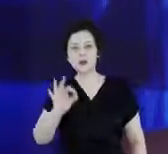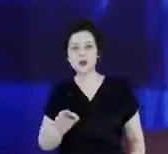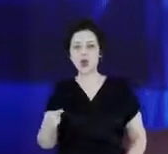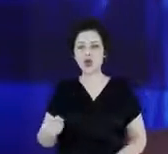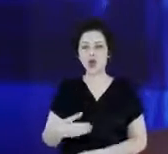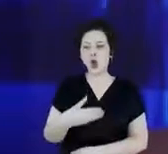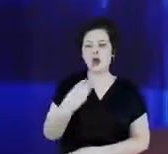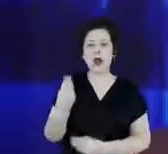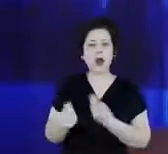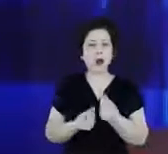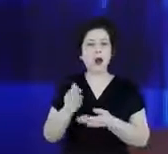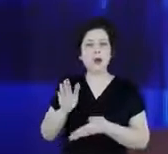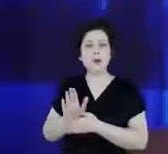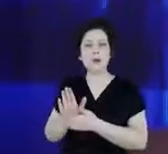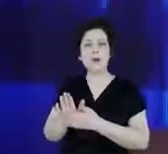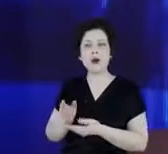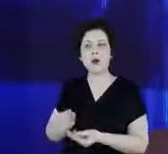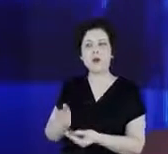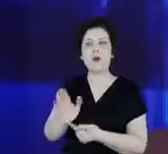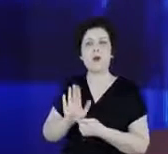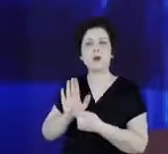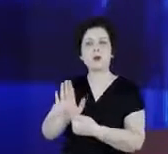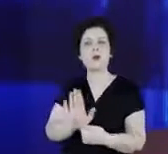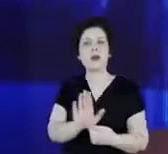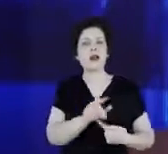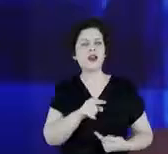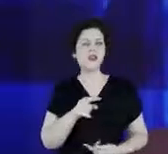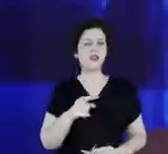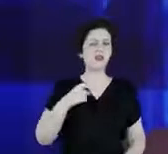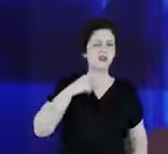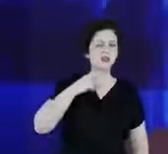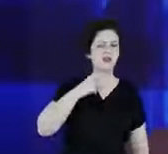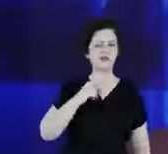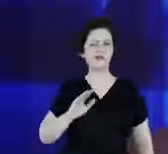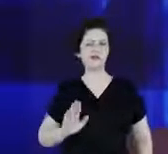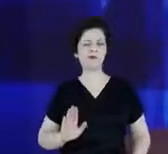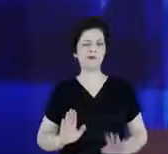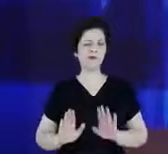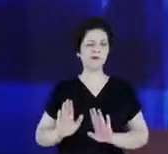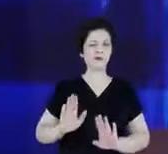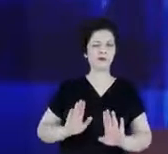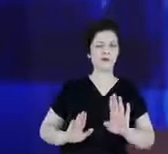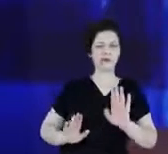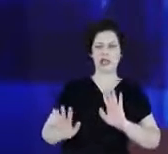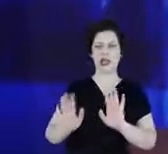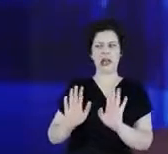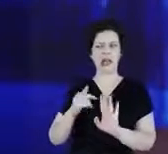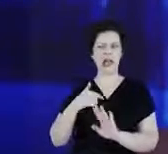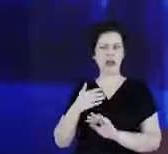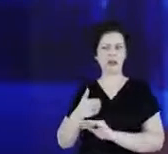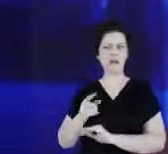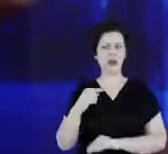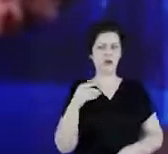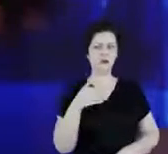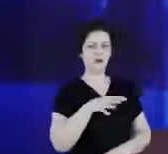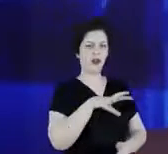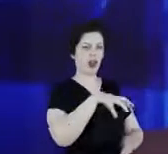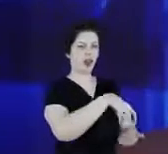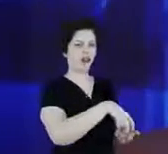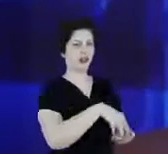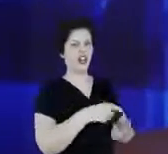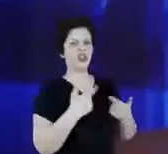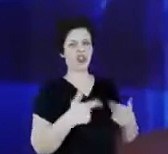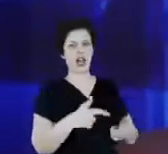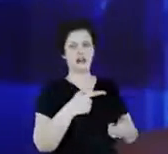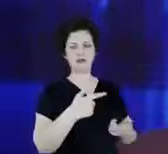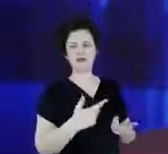experiência inovadora para o cliente e ele não fica com os dois pé atrás vez eu não vou nisso não eu vou lá na agência é chato como